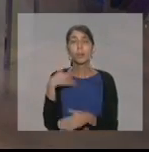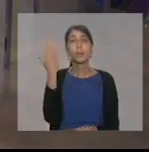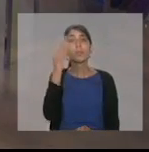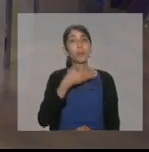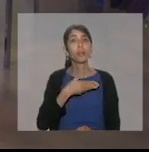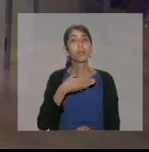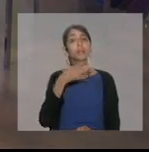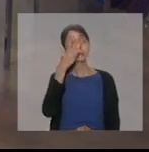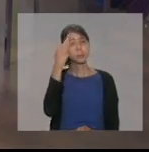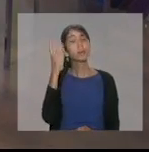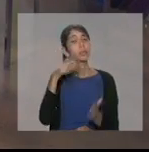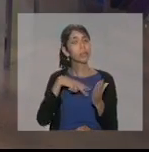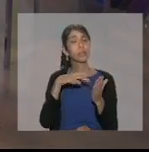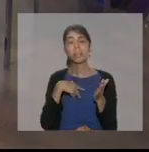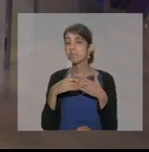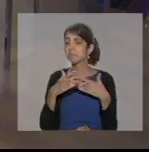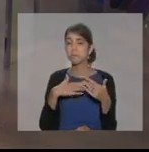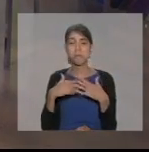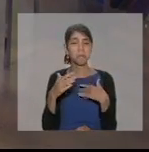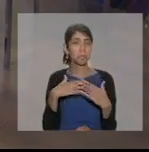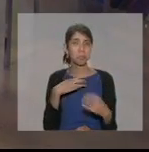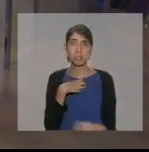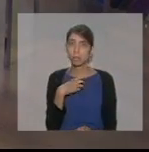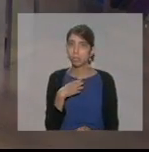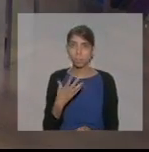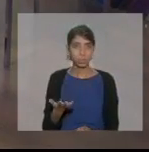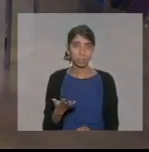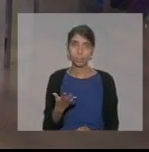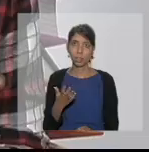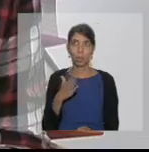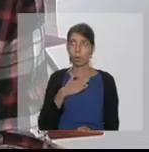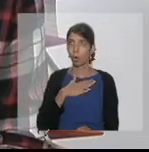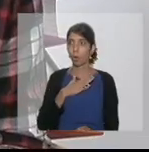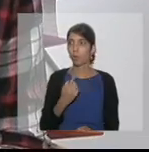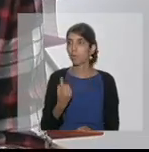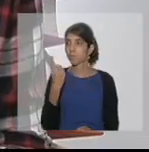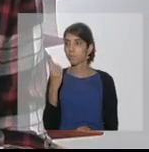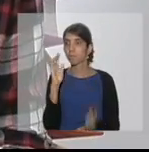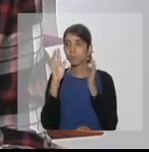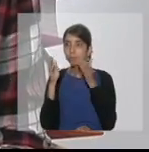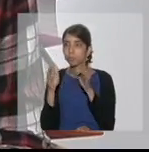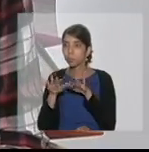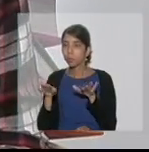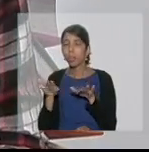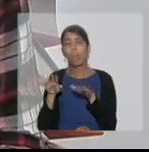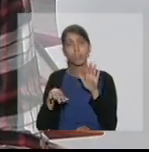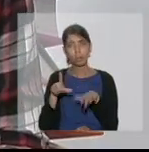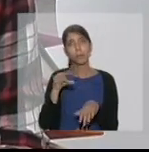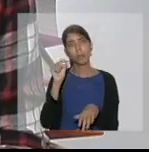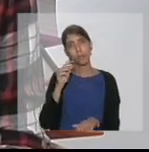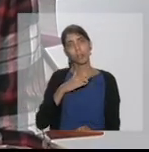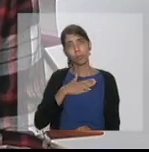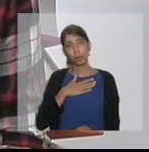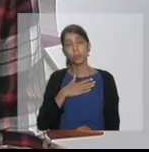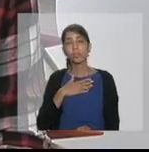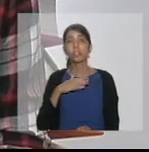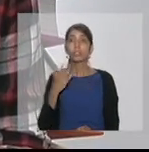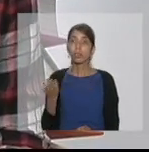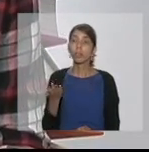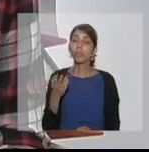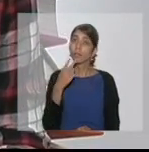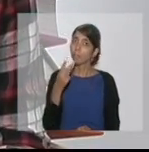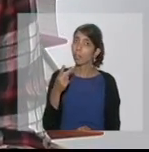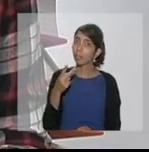que a pessoa lê de todos os tipos. Não vai gostar só disso, você pode ter sua preferência. Eu converso com leitores e eles